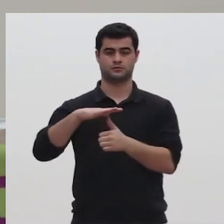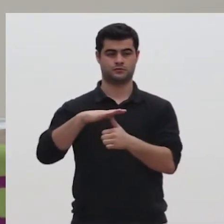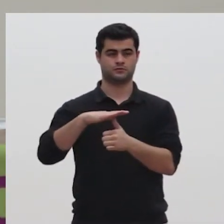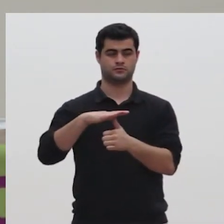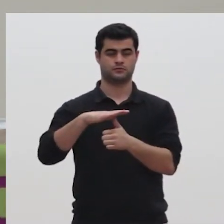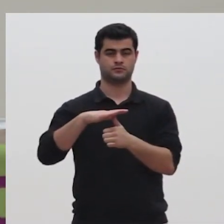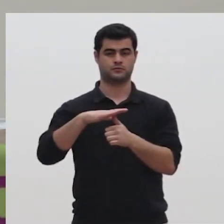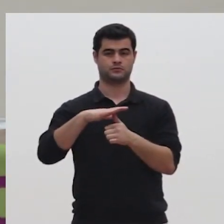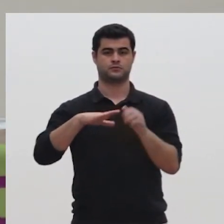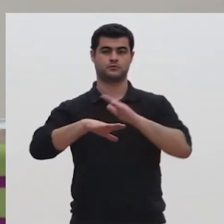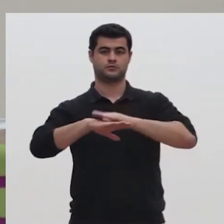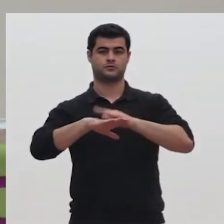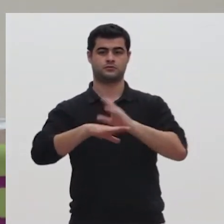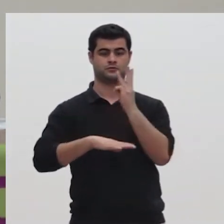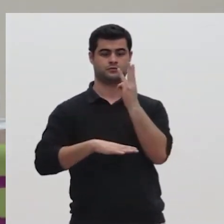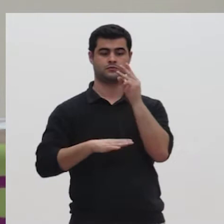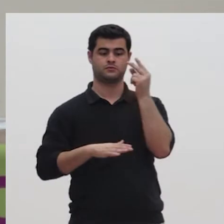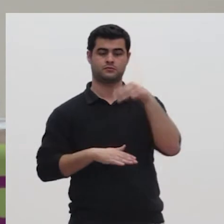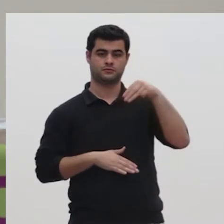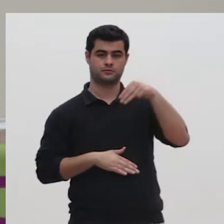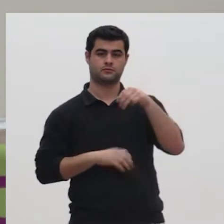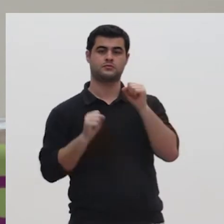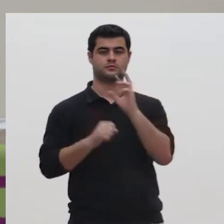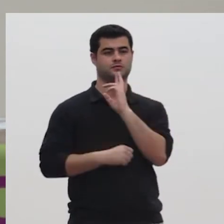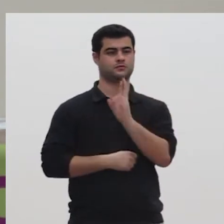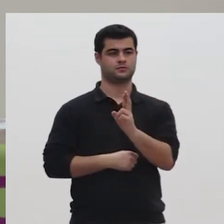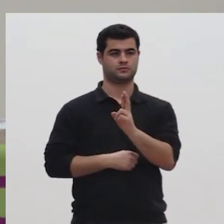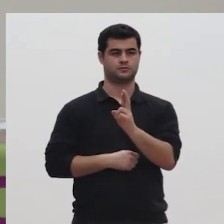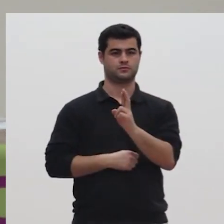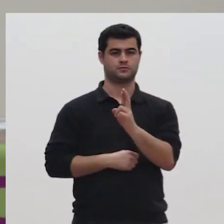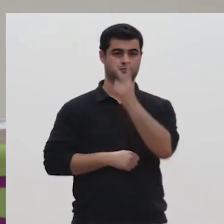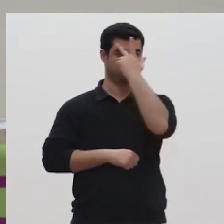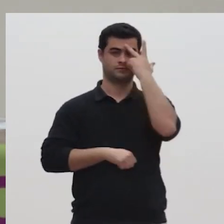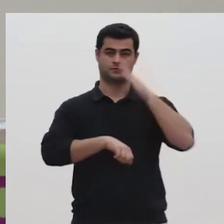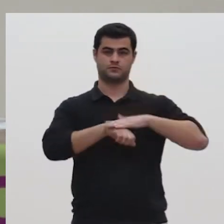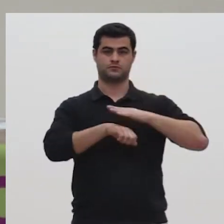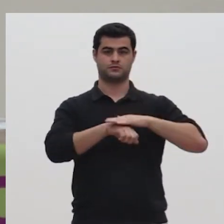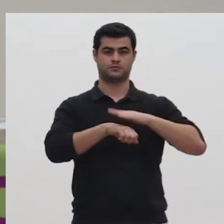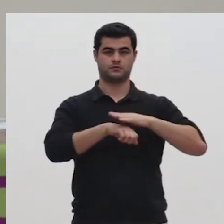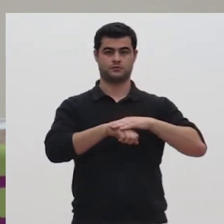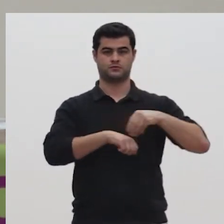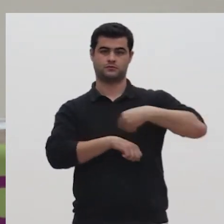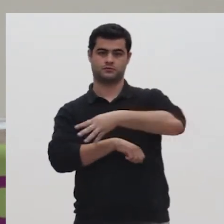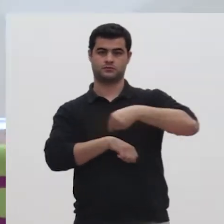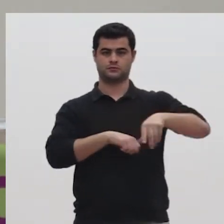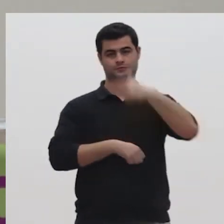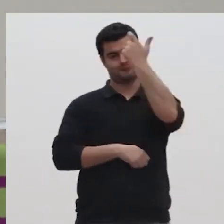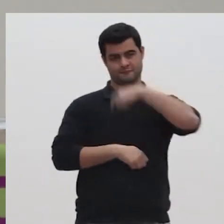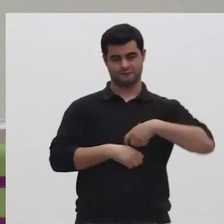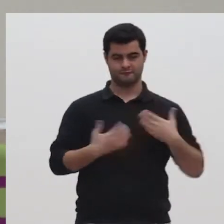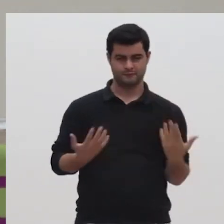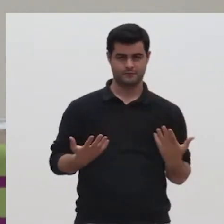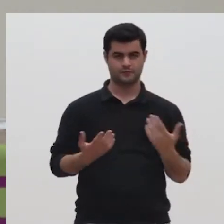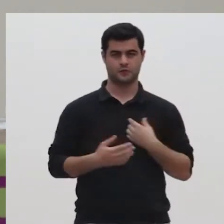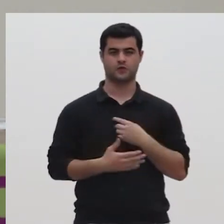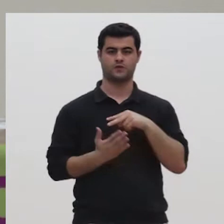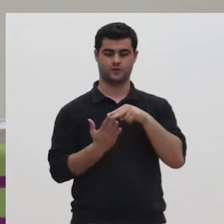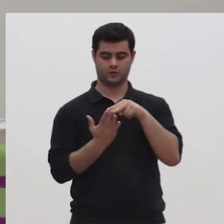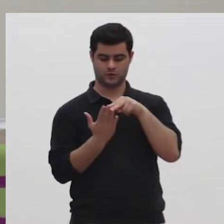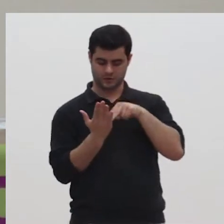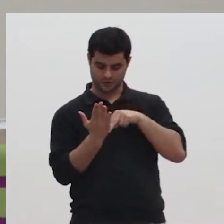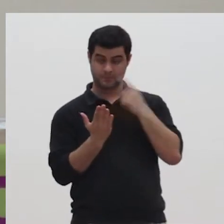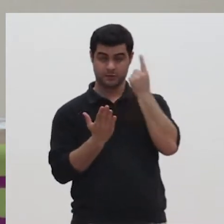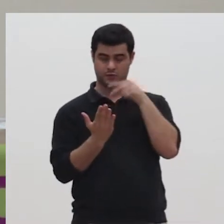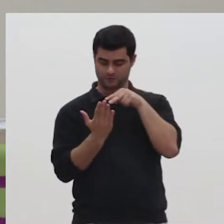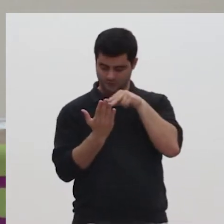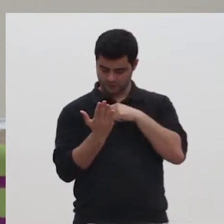para responder cada pergunta. O mediador, eu no caso, vou ler em silêncio a pergunta